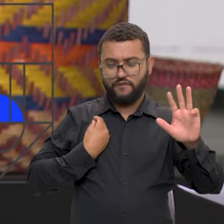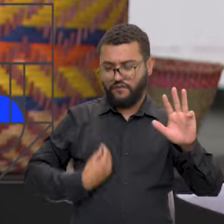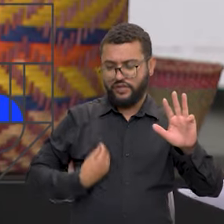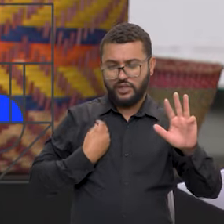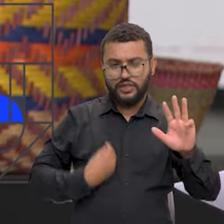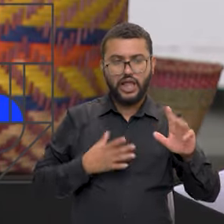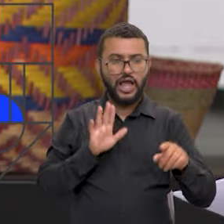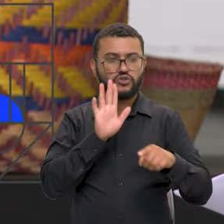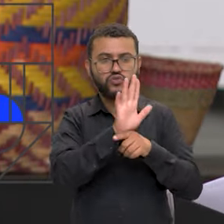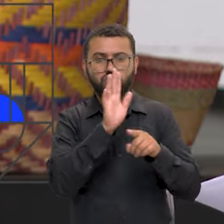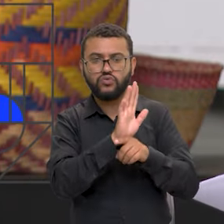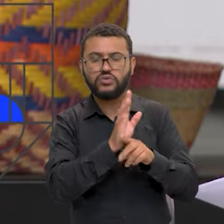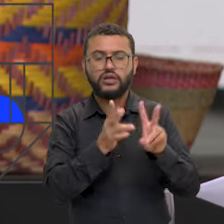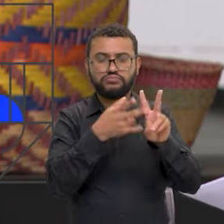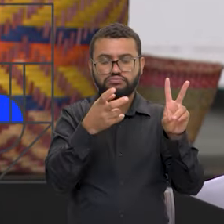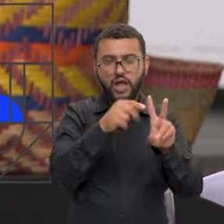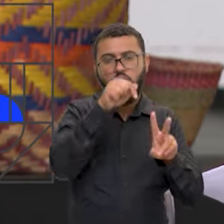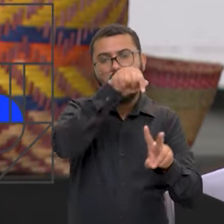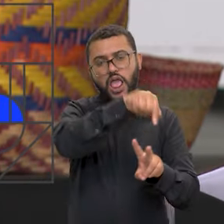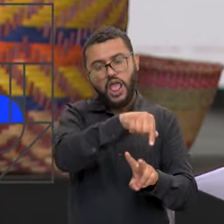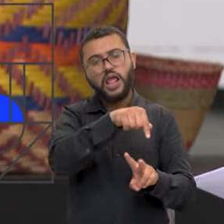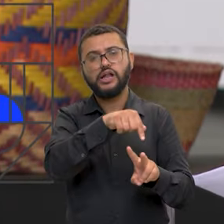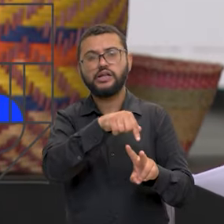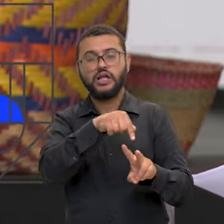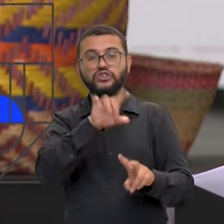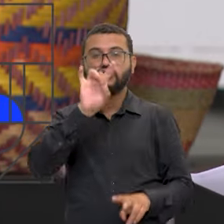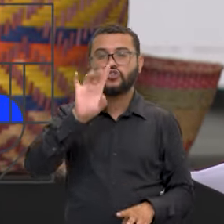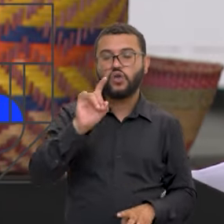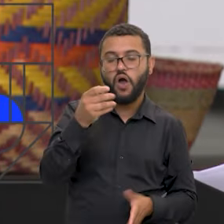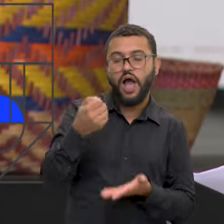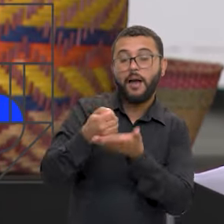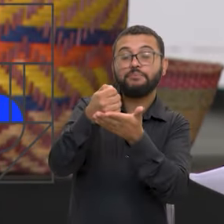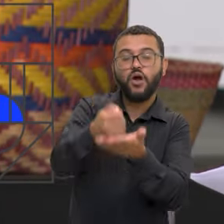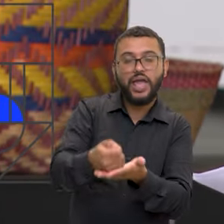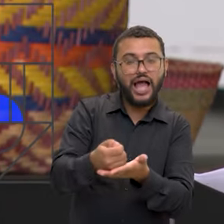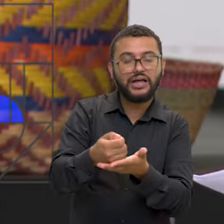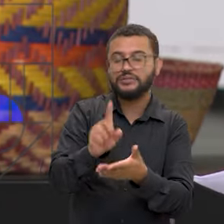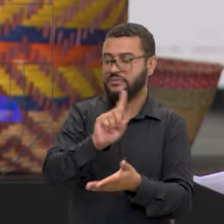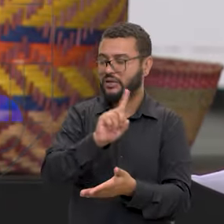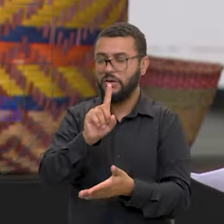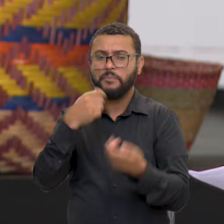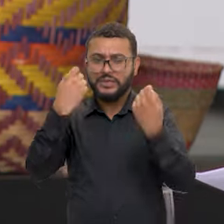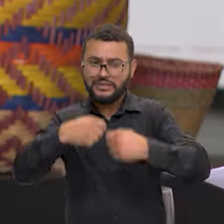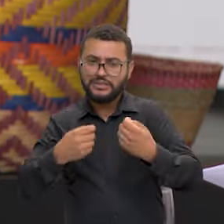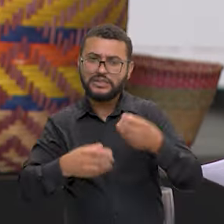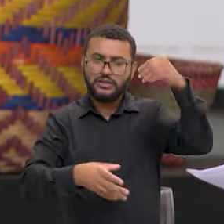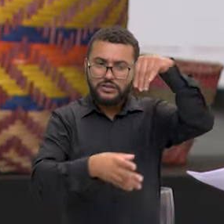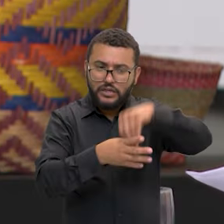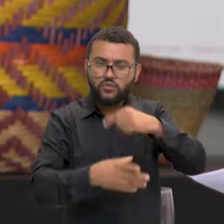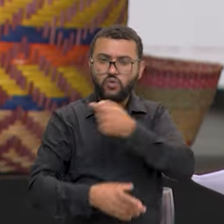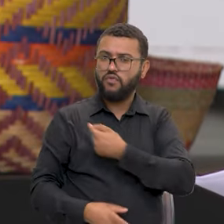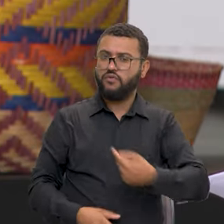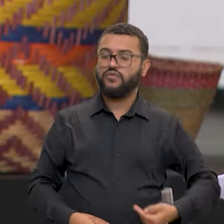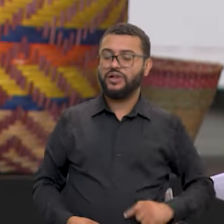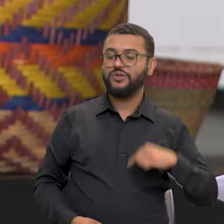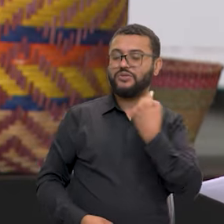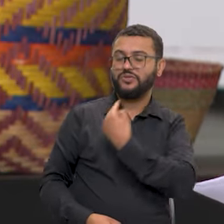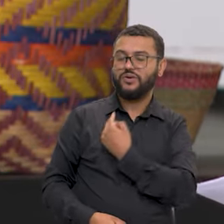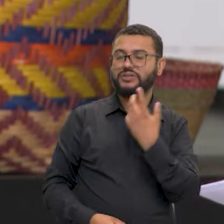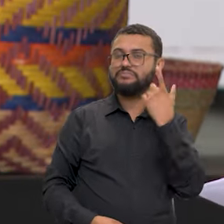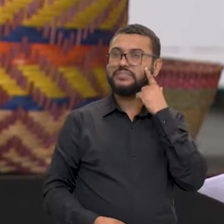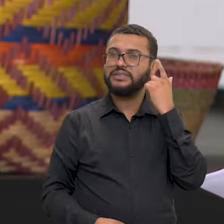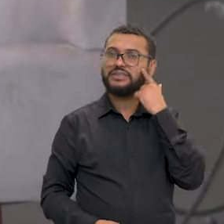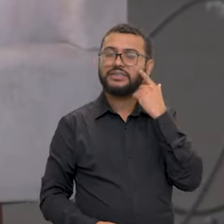indígenas não somente a apoiar, mas também participar da gestão, já nos coloca numa posição de